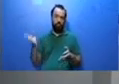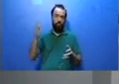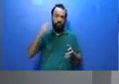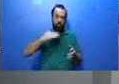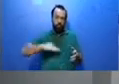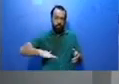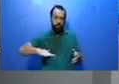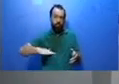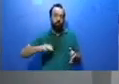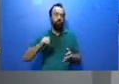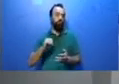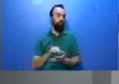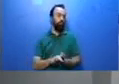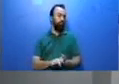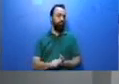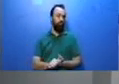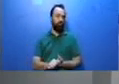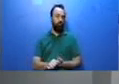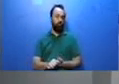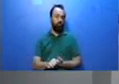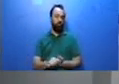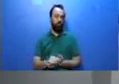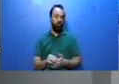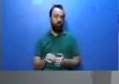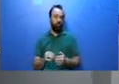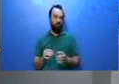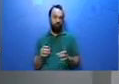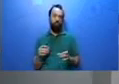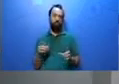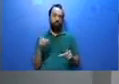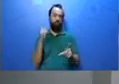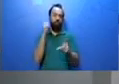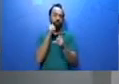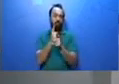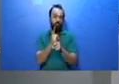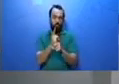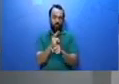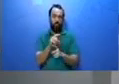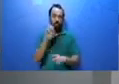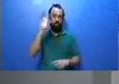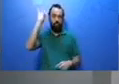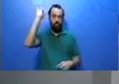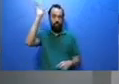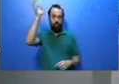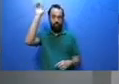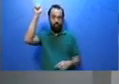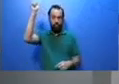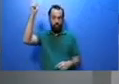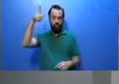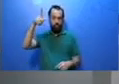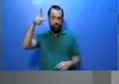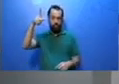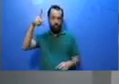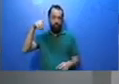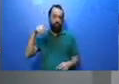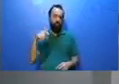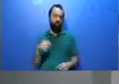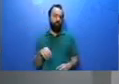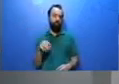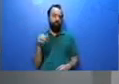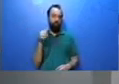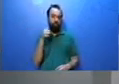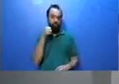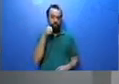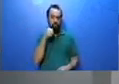próxima, tá? Até encontrar uma lâmpada feminina bem